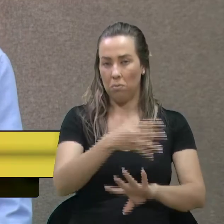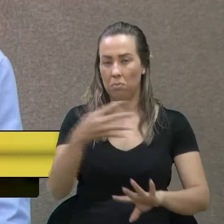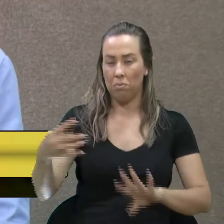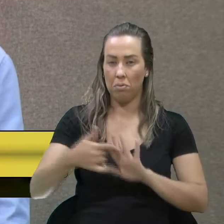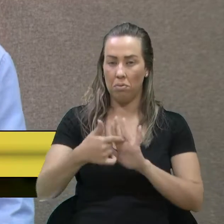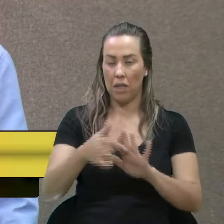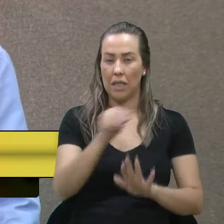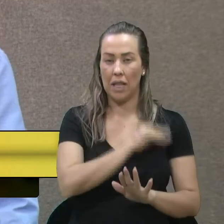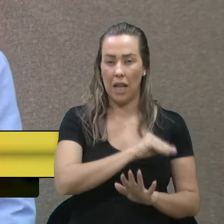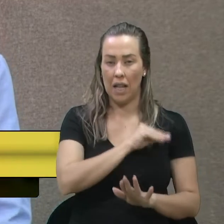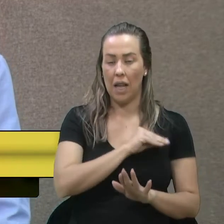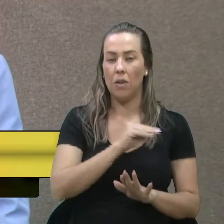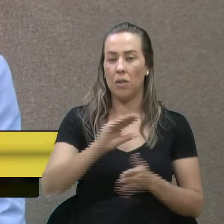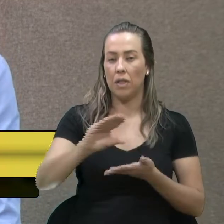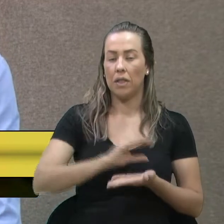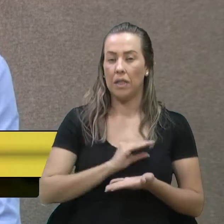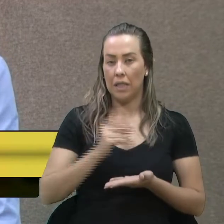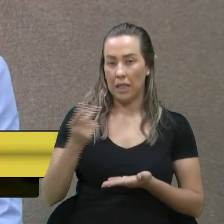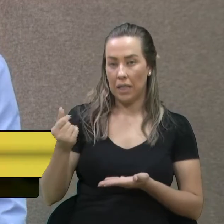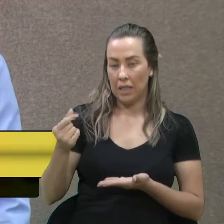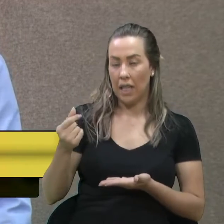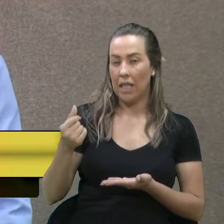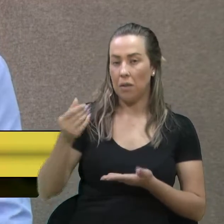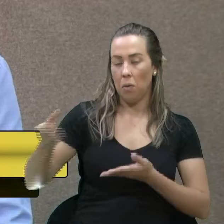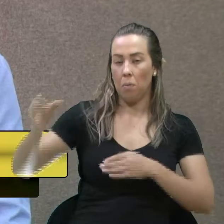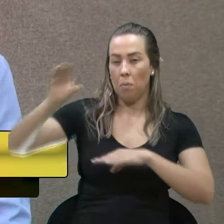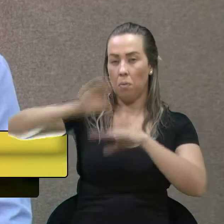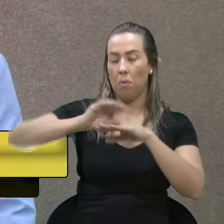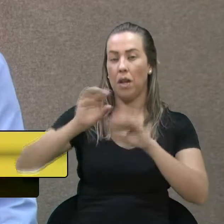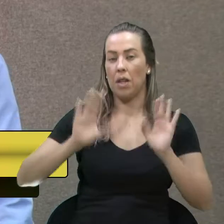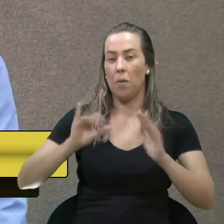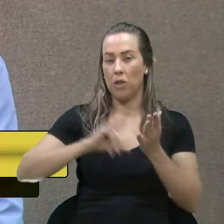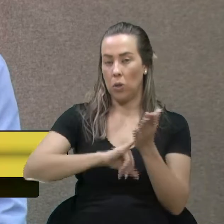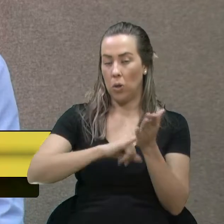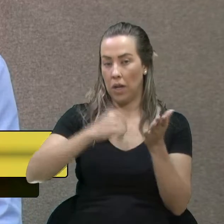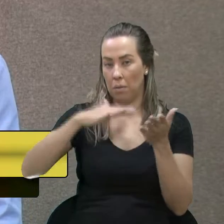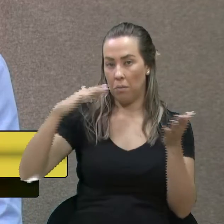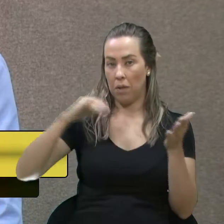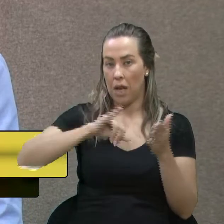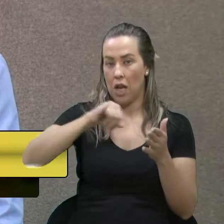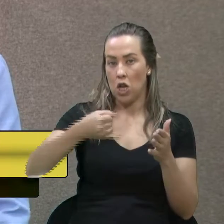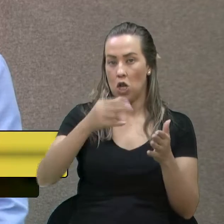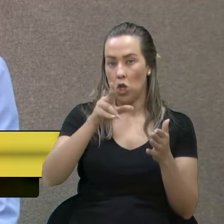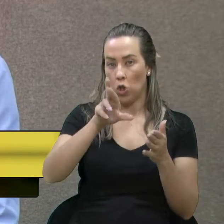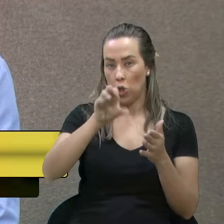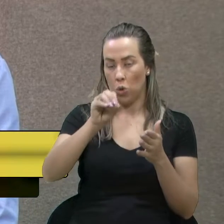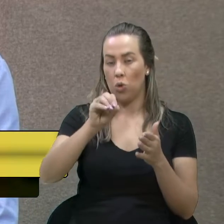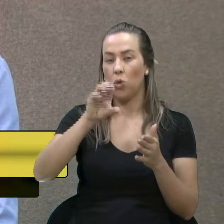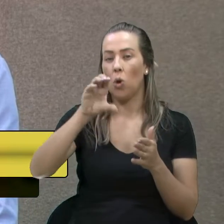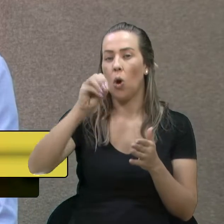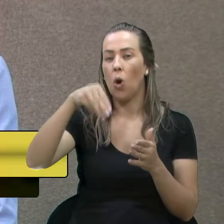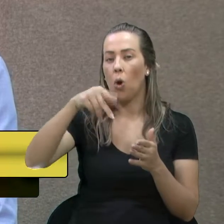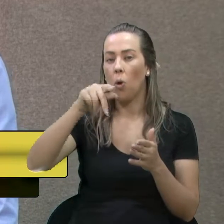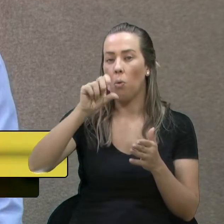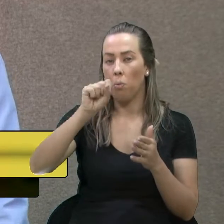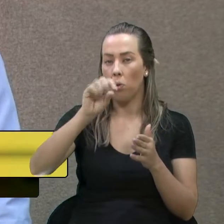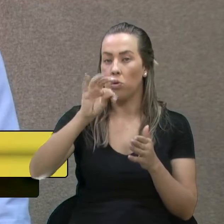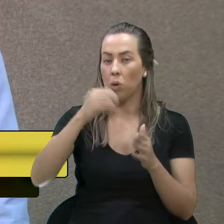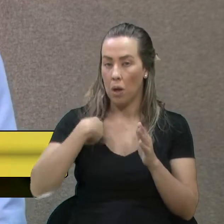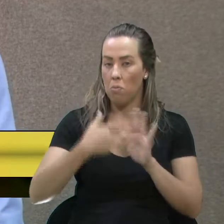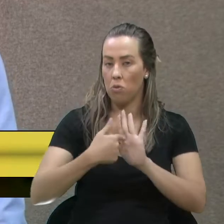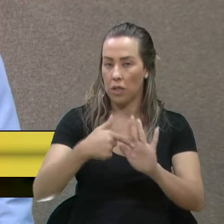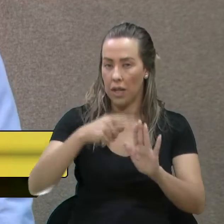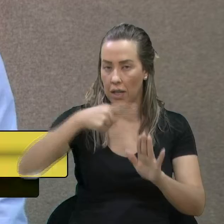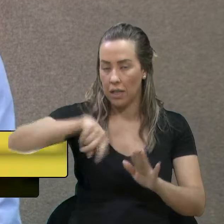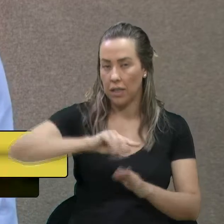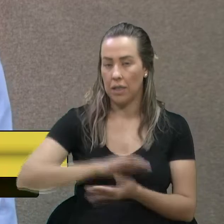o ganho, existe ganho real em cima, não é só reposição de inflação, porque é juro composto. Foi mostrado aqui nessa casa.